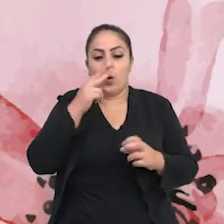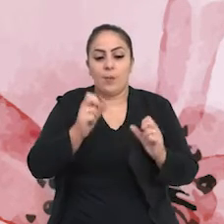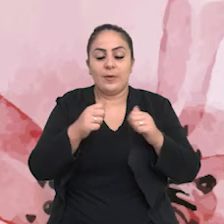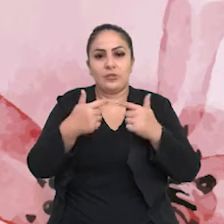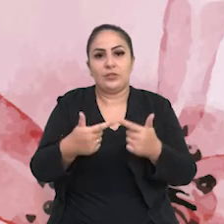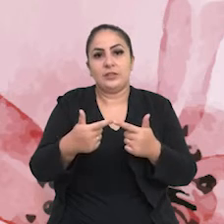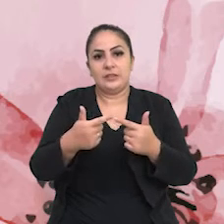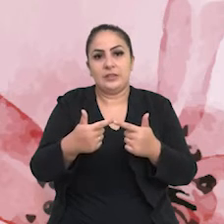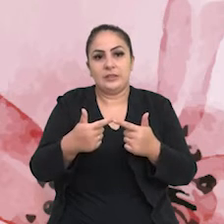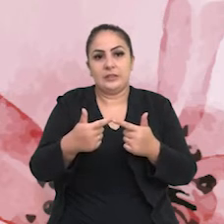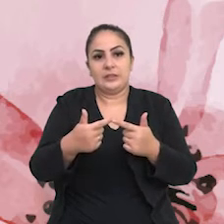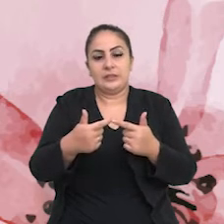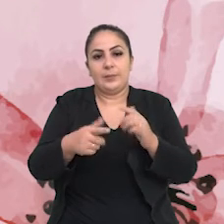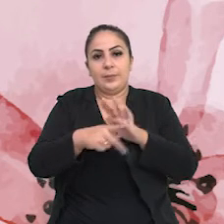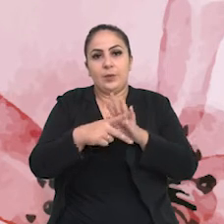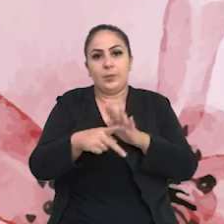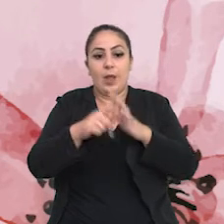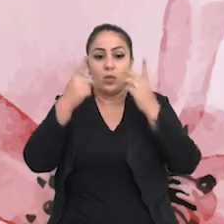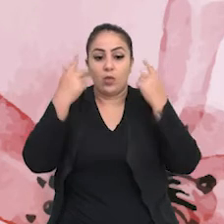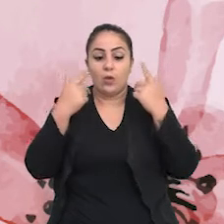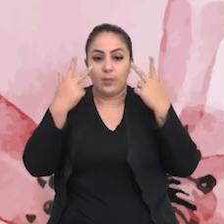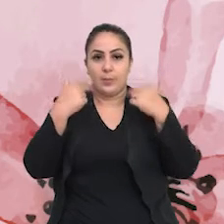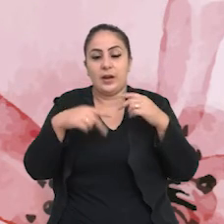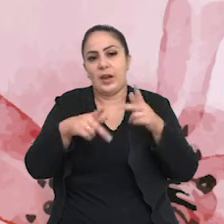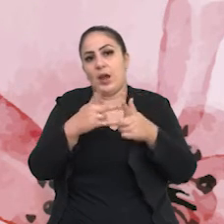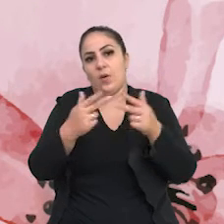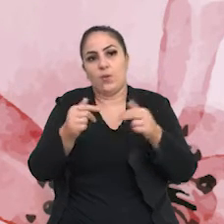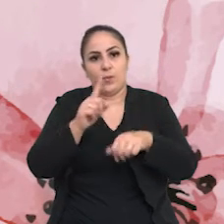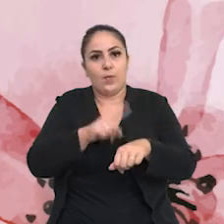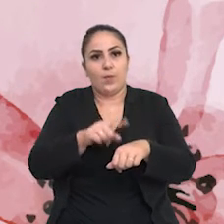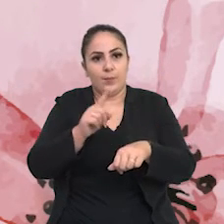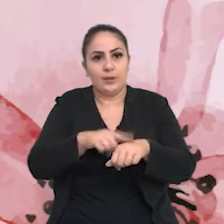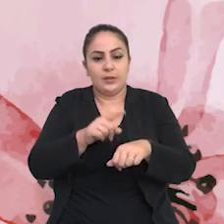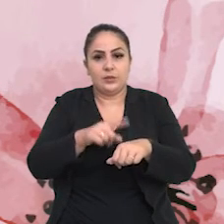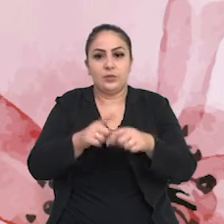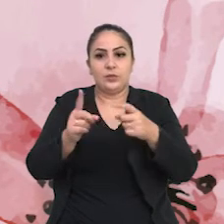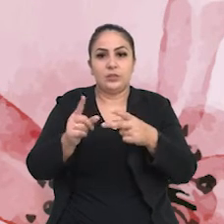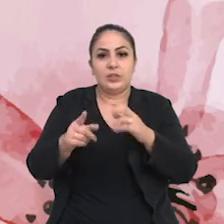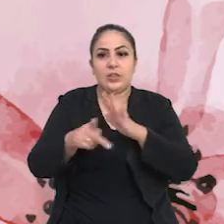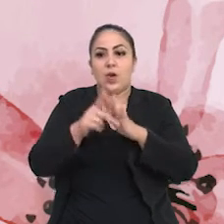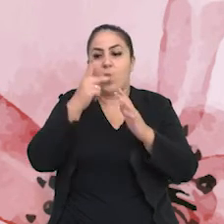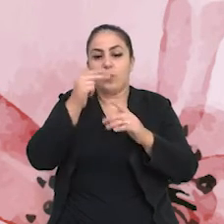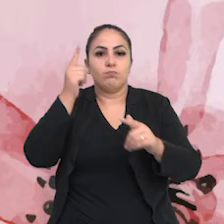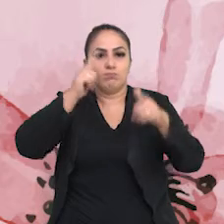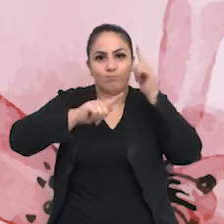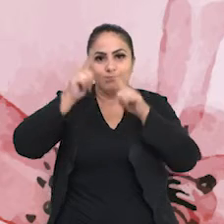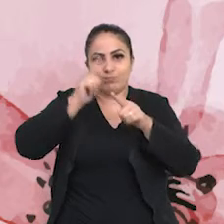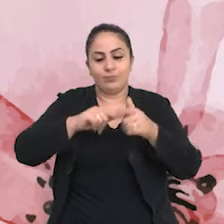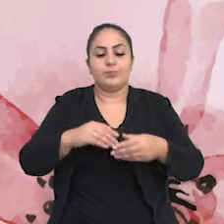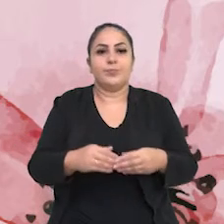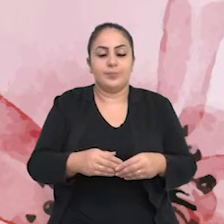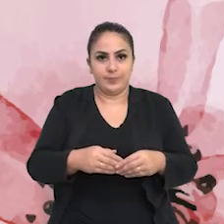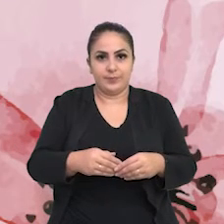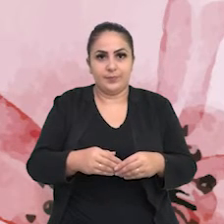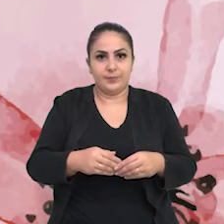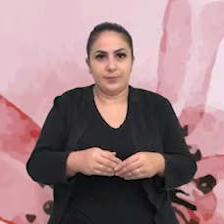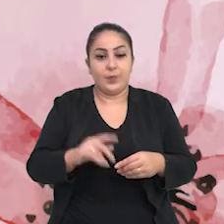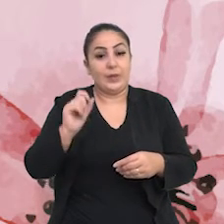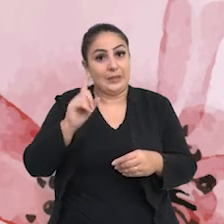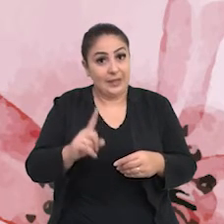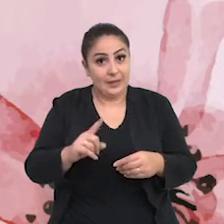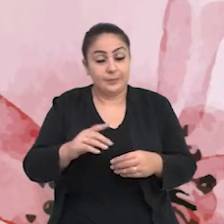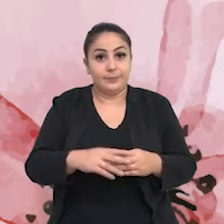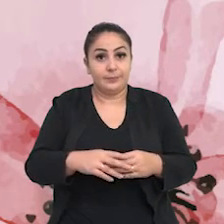como atividades instintivas, normais e, em alguns momentos, vendidas até como gloriosas.